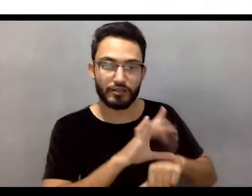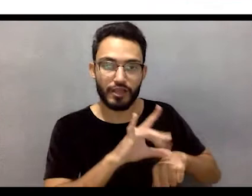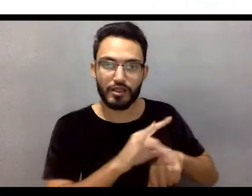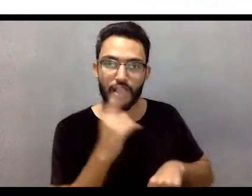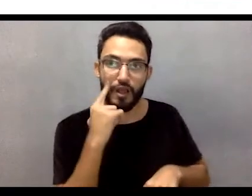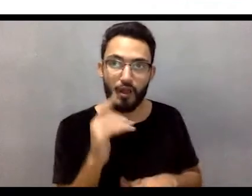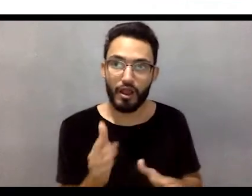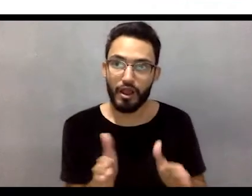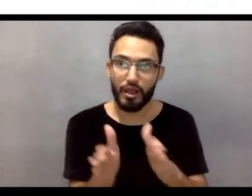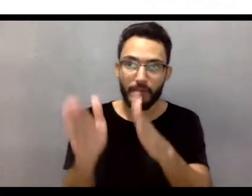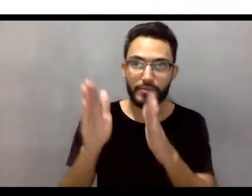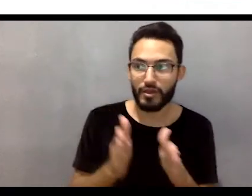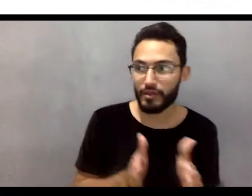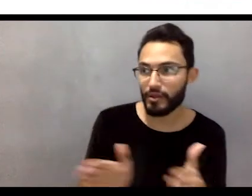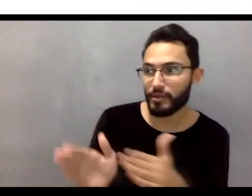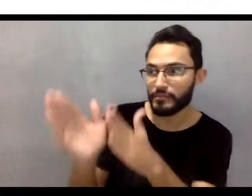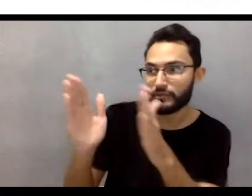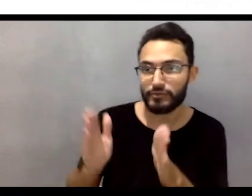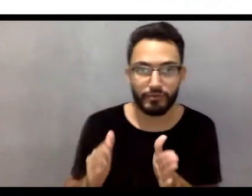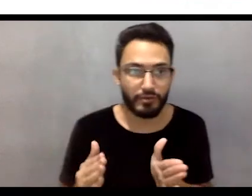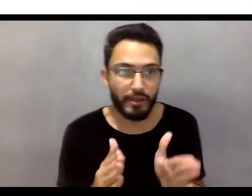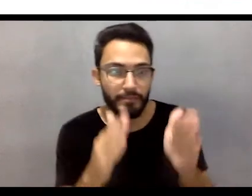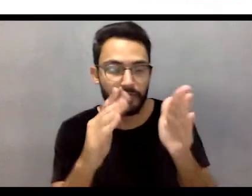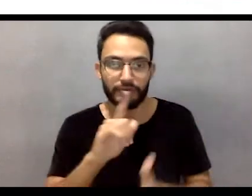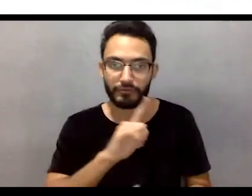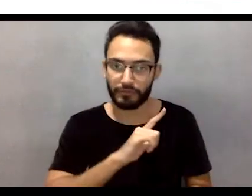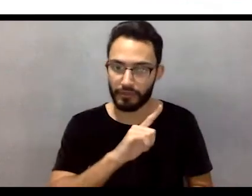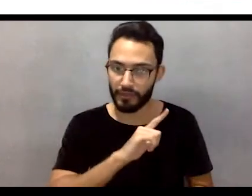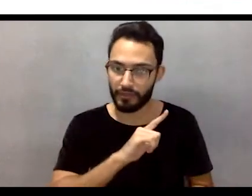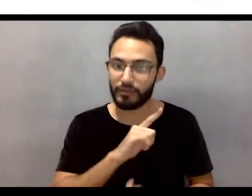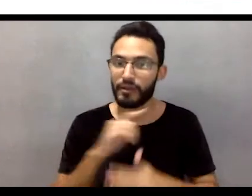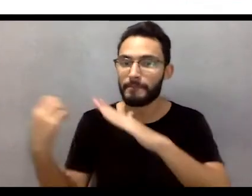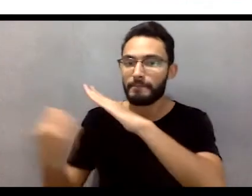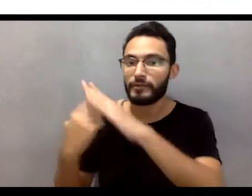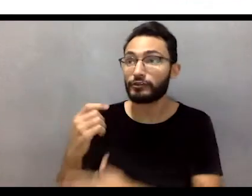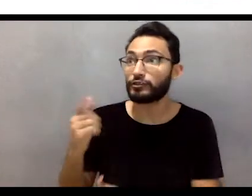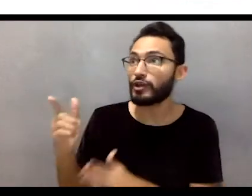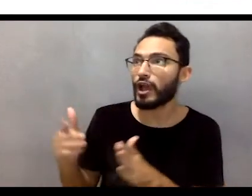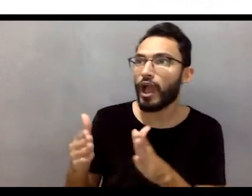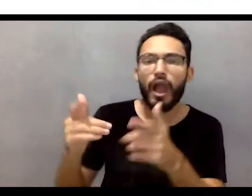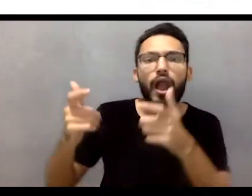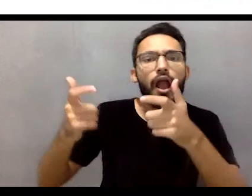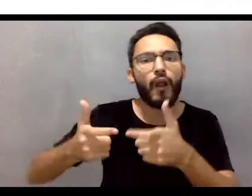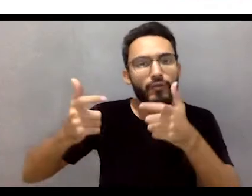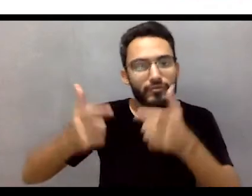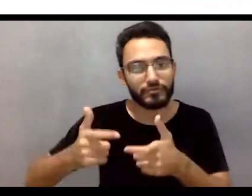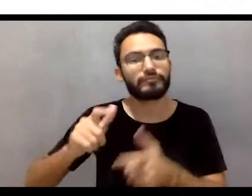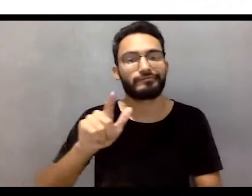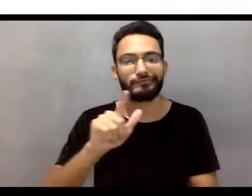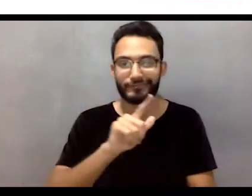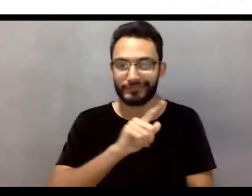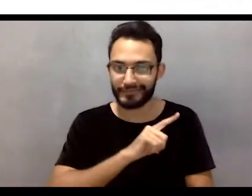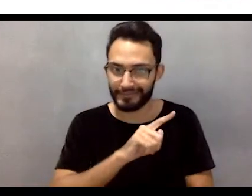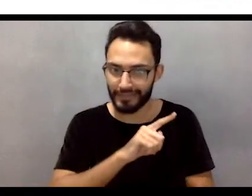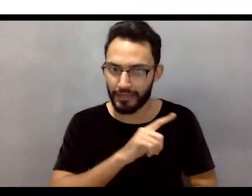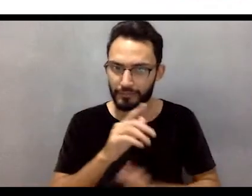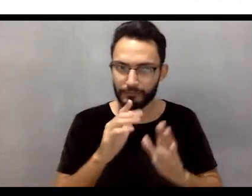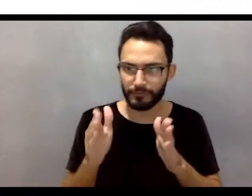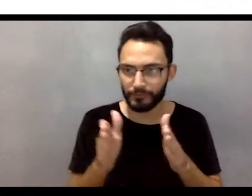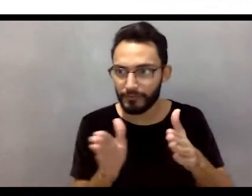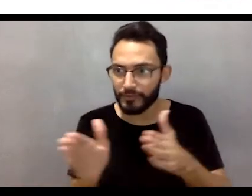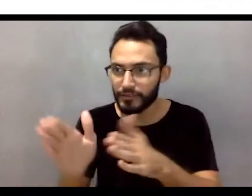estratégicos. Então, baseado no que a empresa está indo, ela tem estes